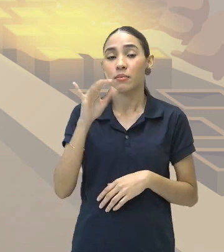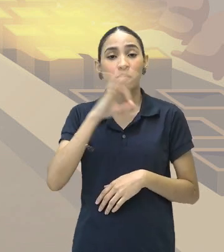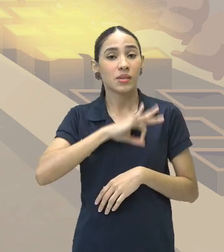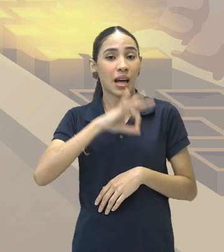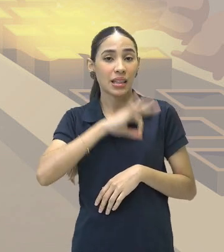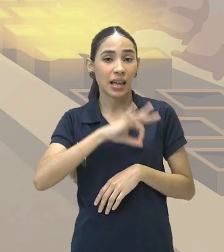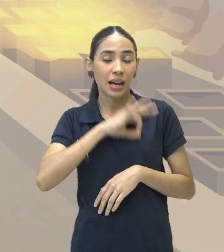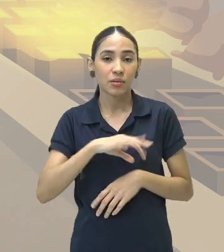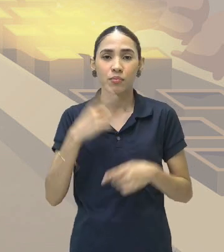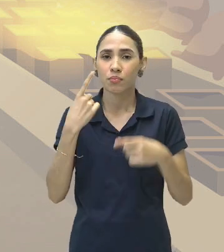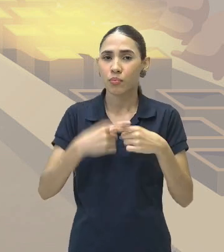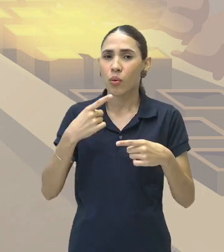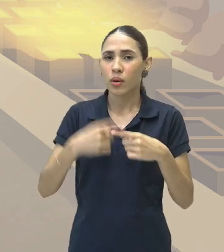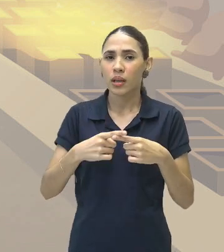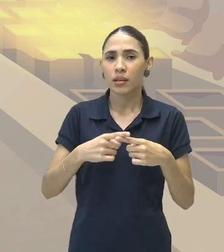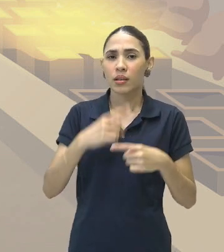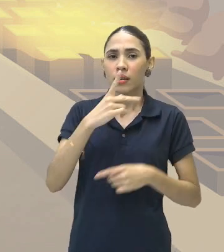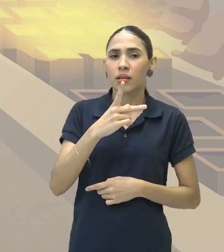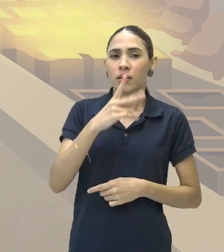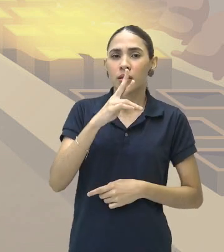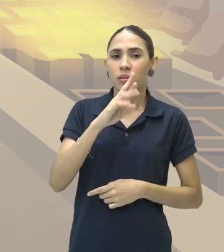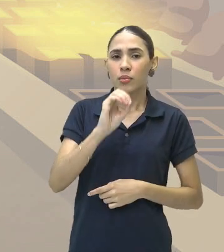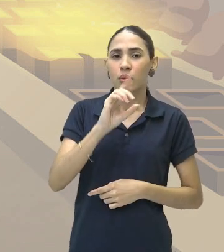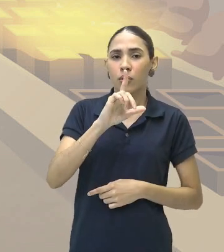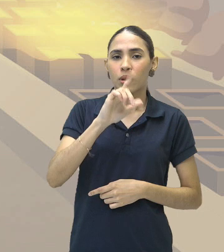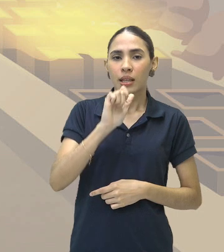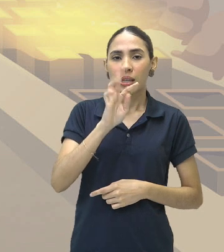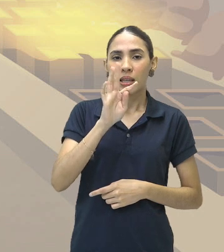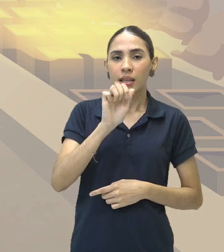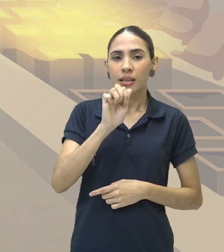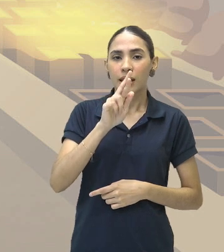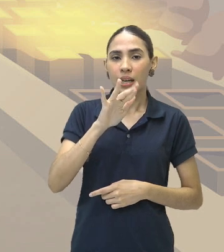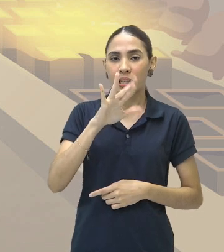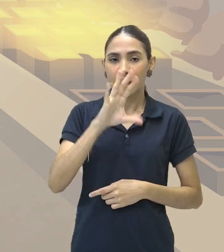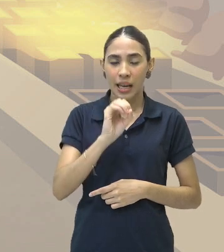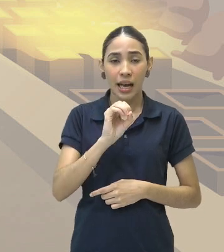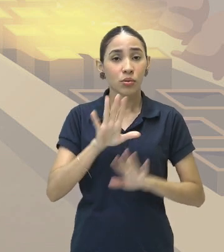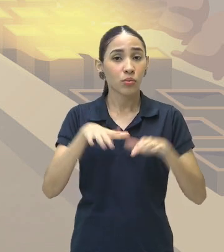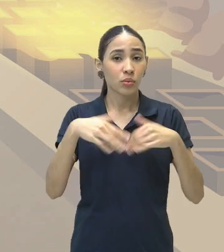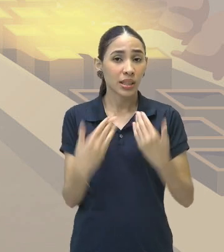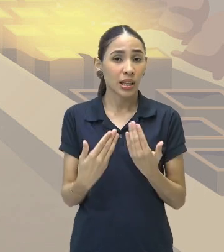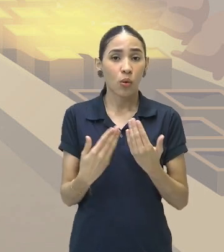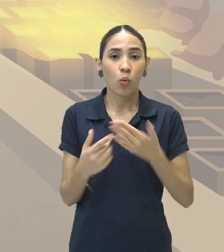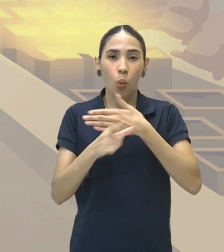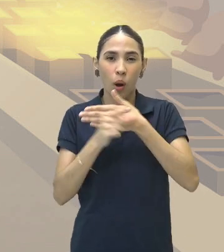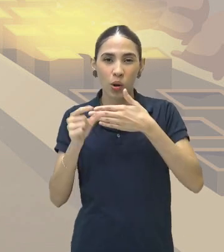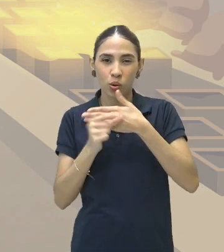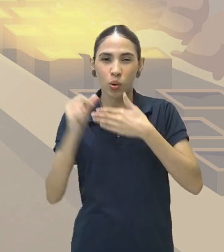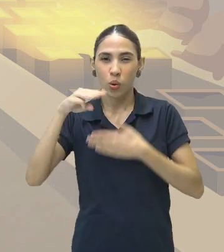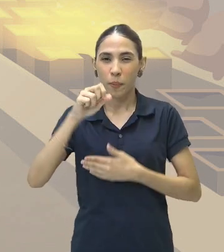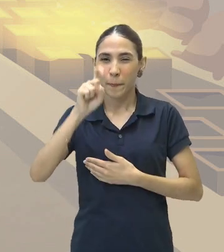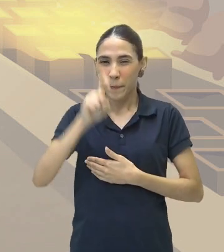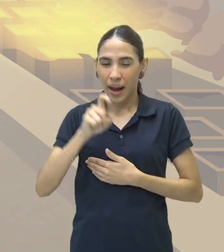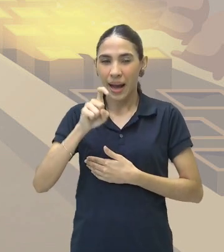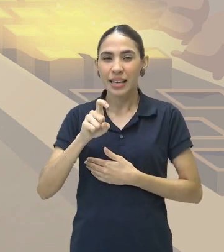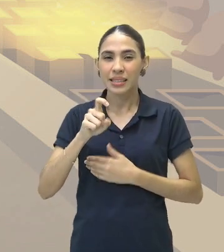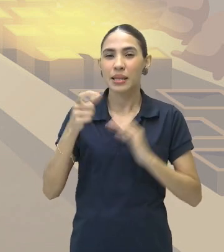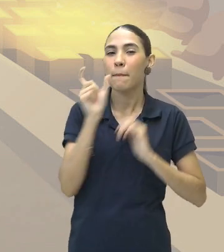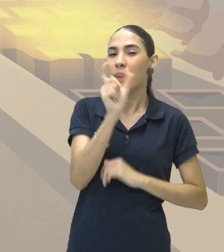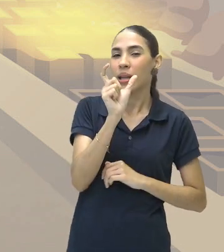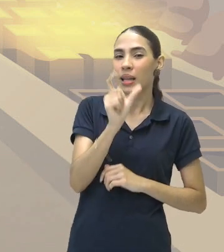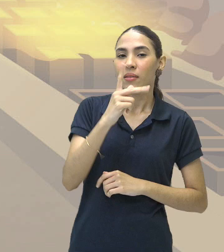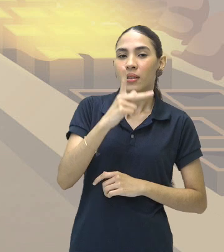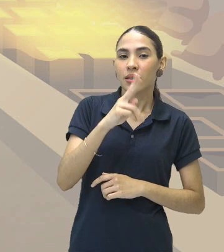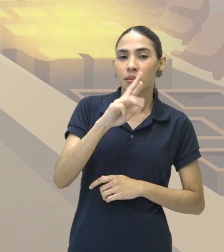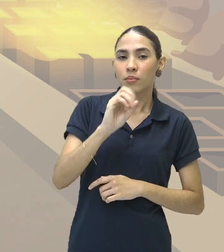salário. E por que a gente chama ele de proletariado? De acordo com Marx, o proletariado, essa palavra,